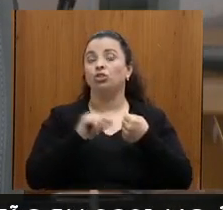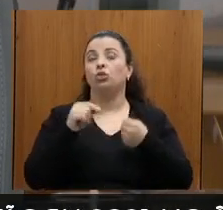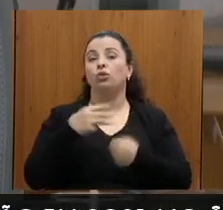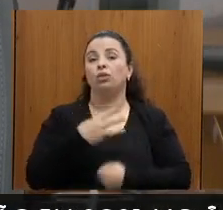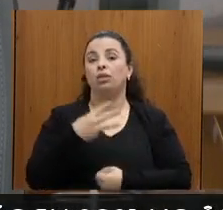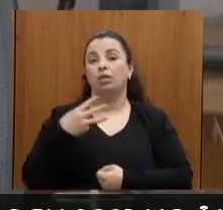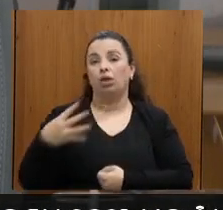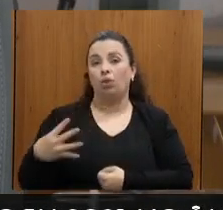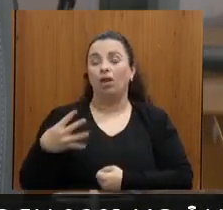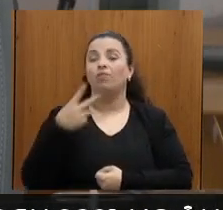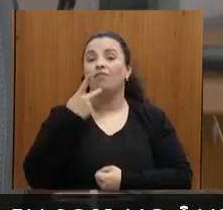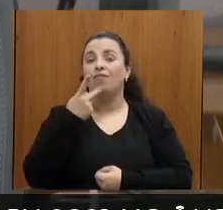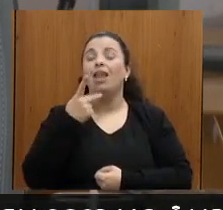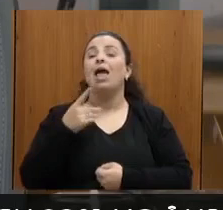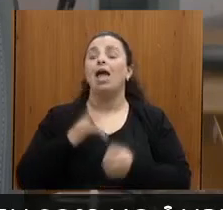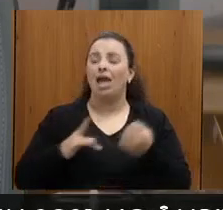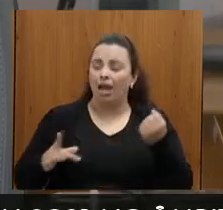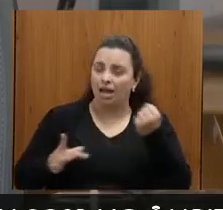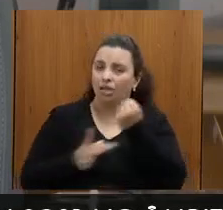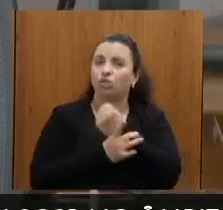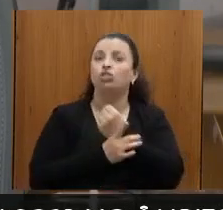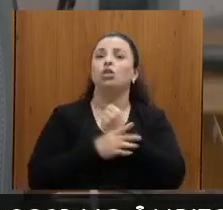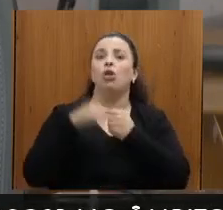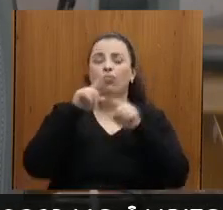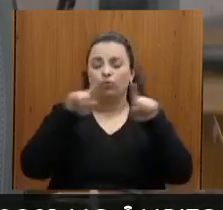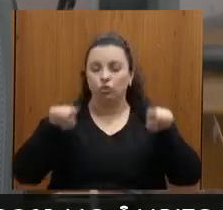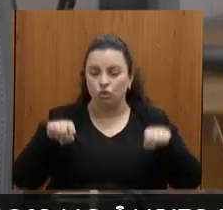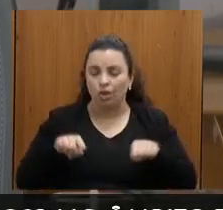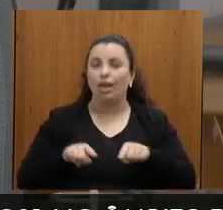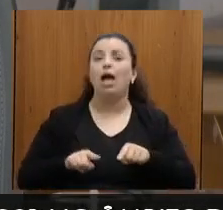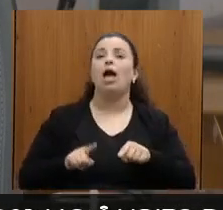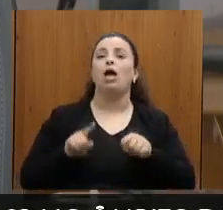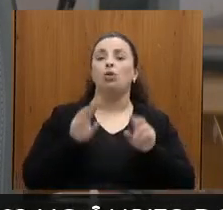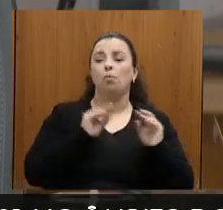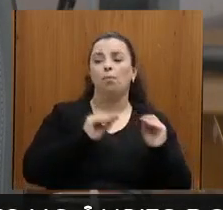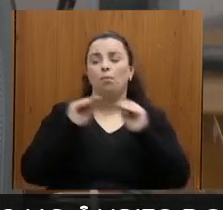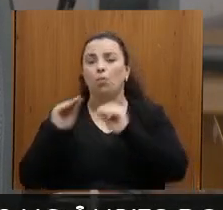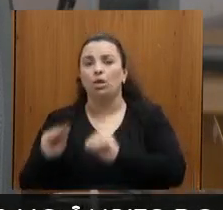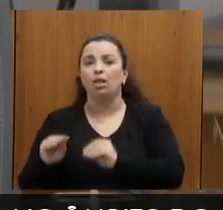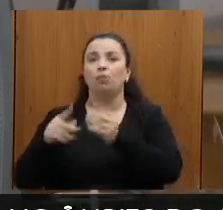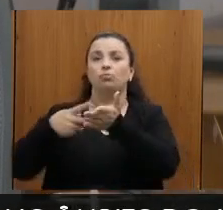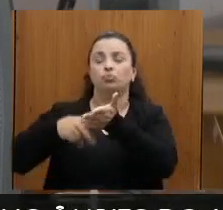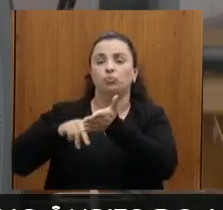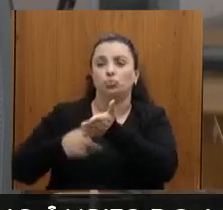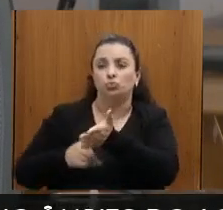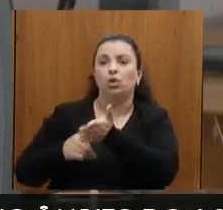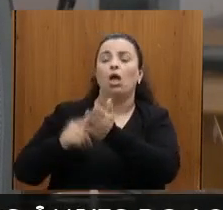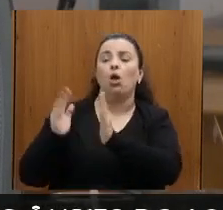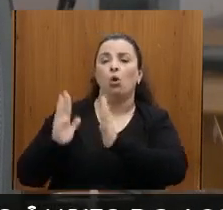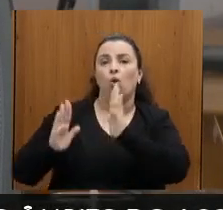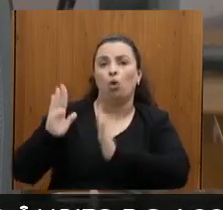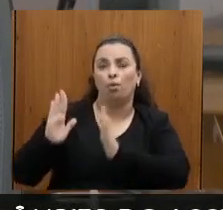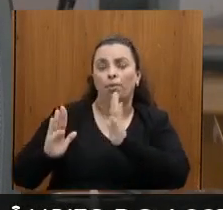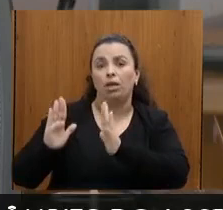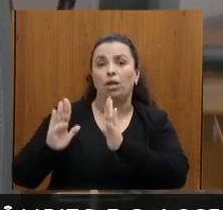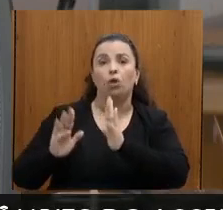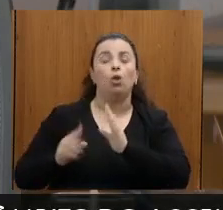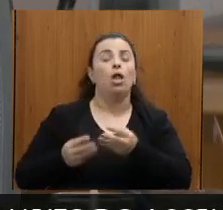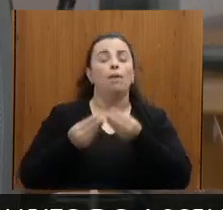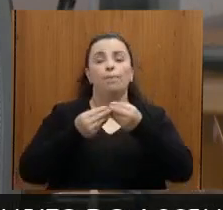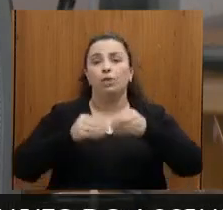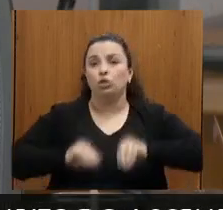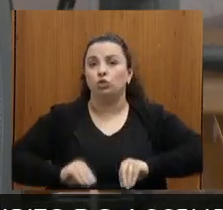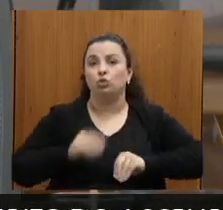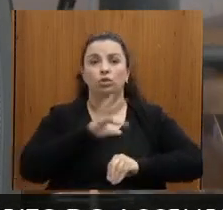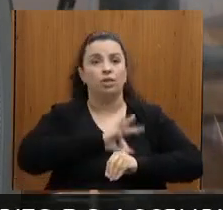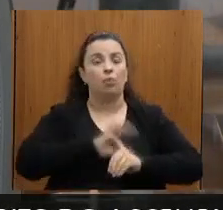para exercício de mandato eletivo em diretoria e entidade sindical representativa de servidores públicos e de âmbito estadual sem prejuízo da remuneração